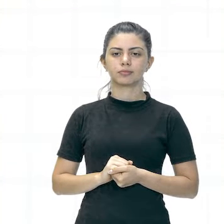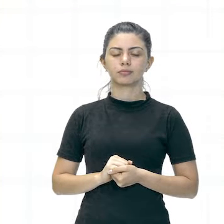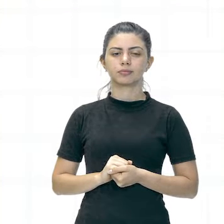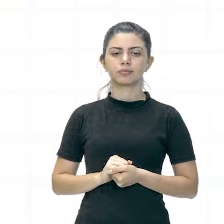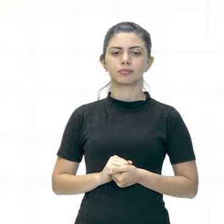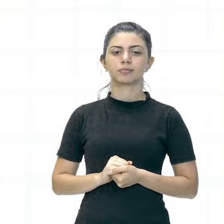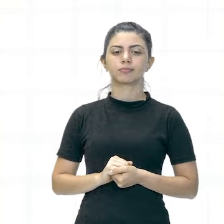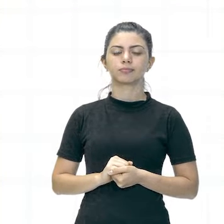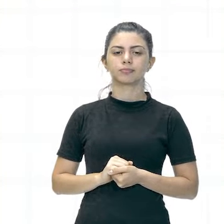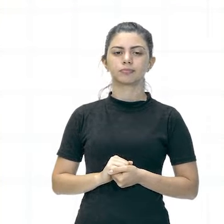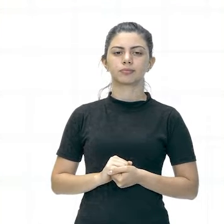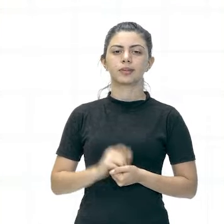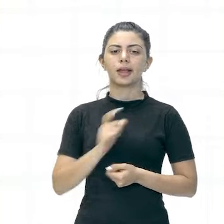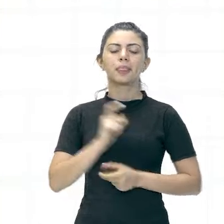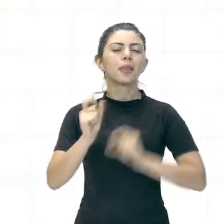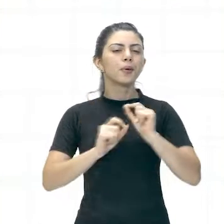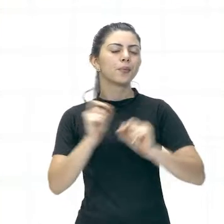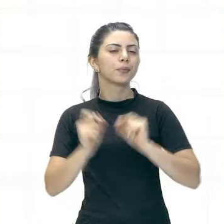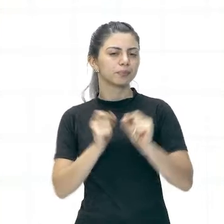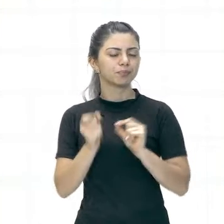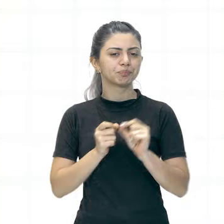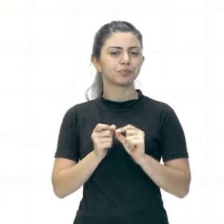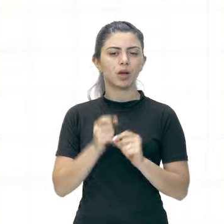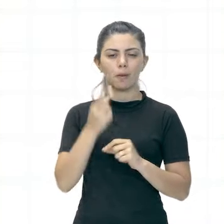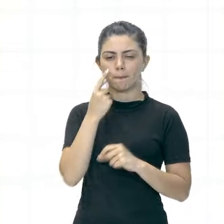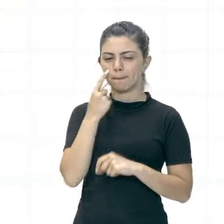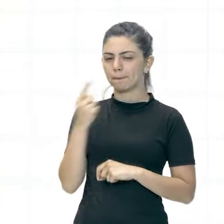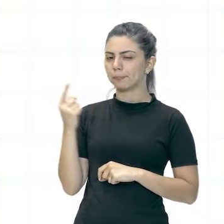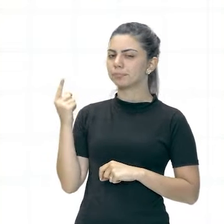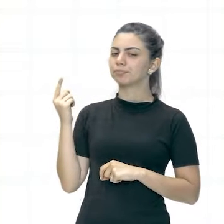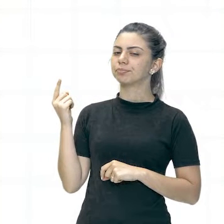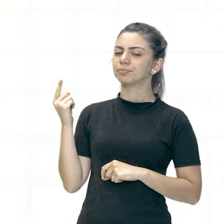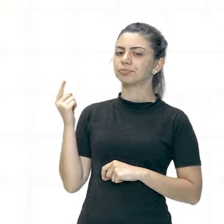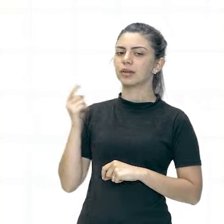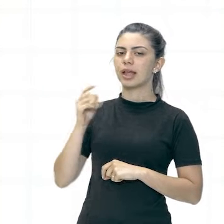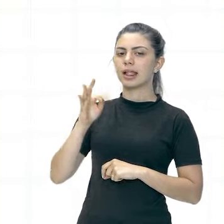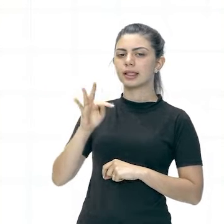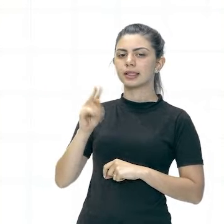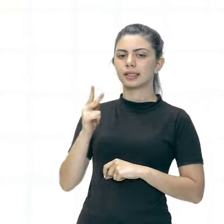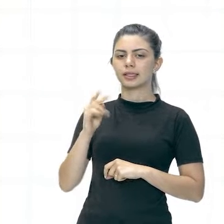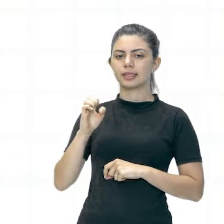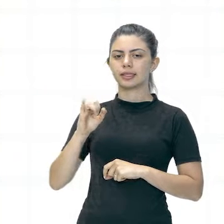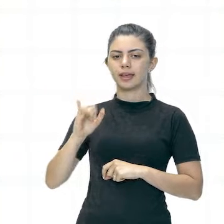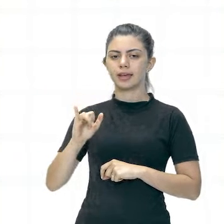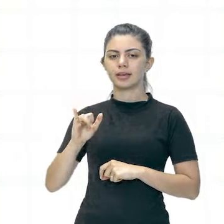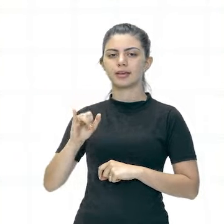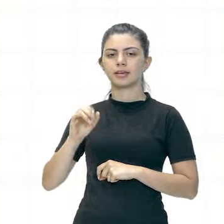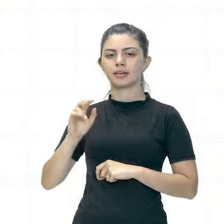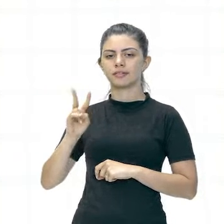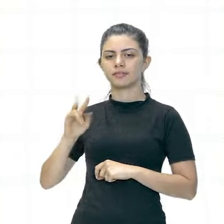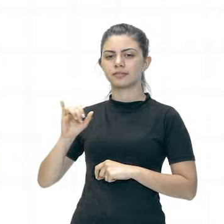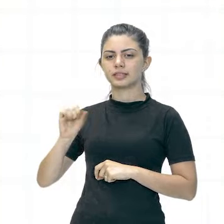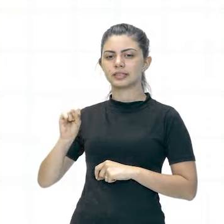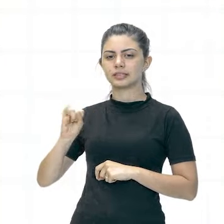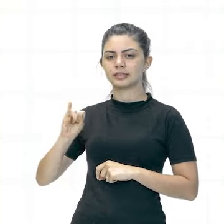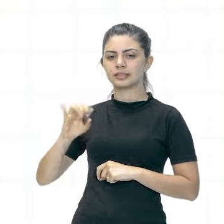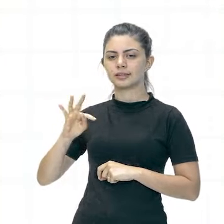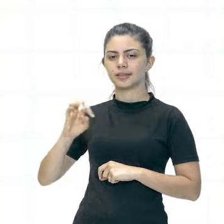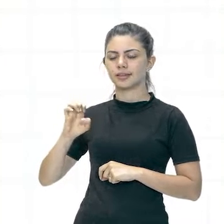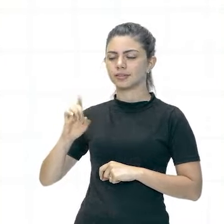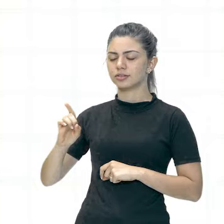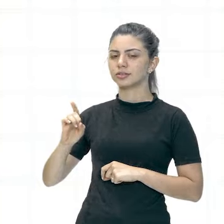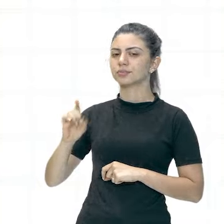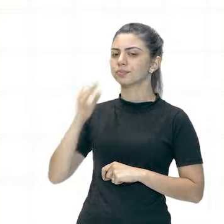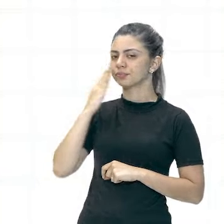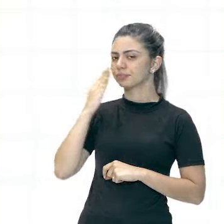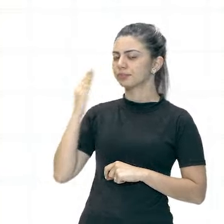que nós temos? Aqui, ó, they visited. Está em destaque aqui a palavra